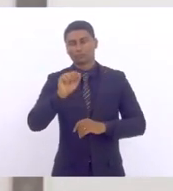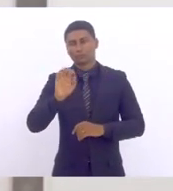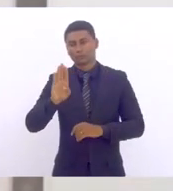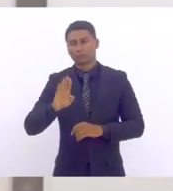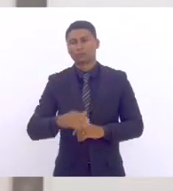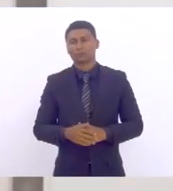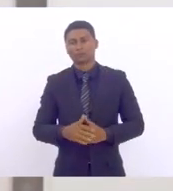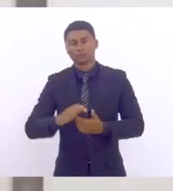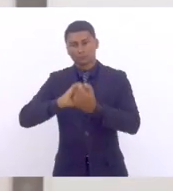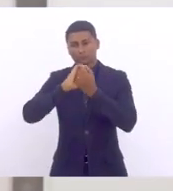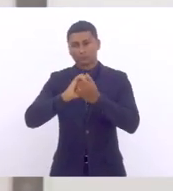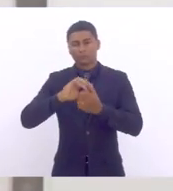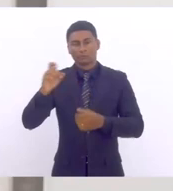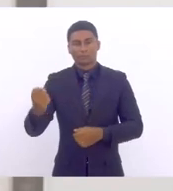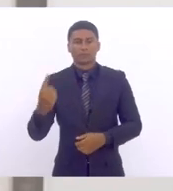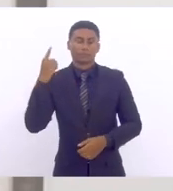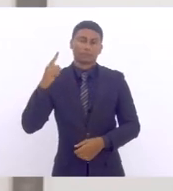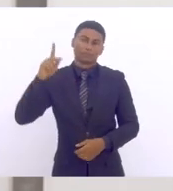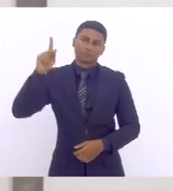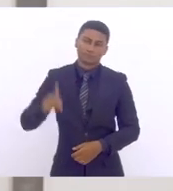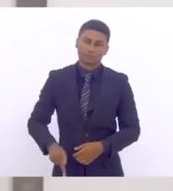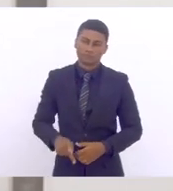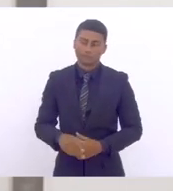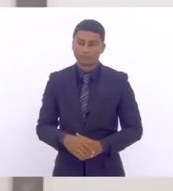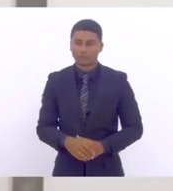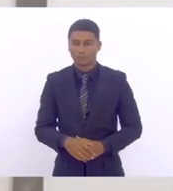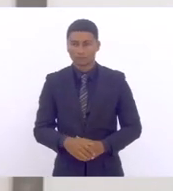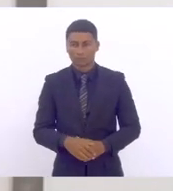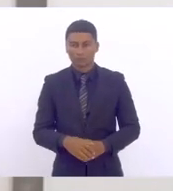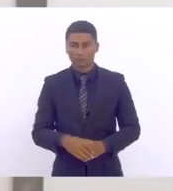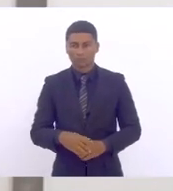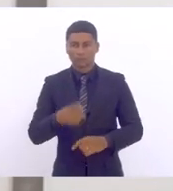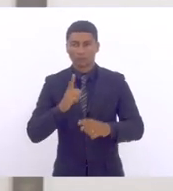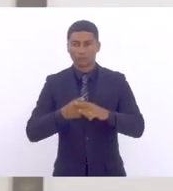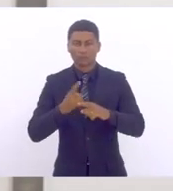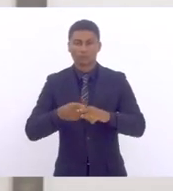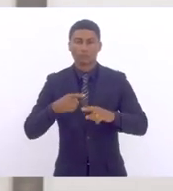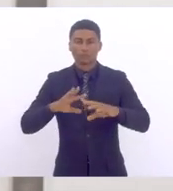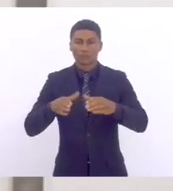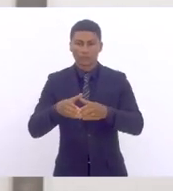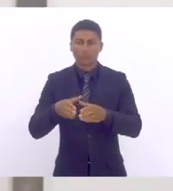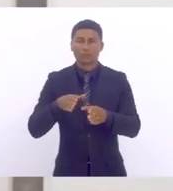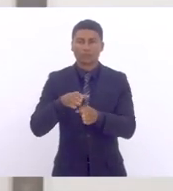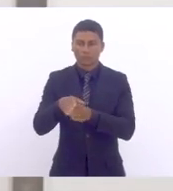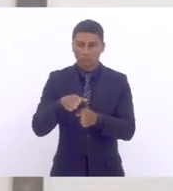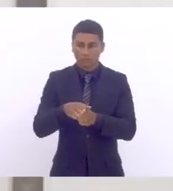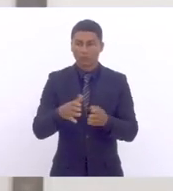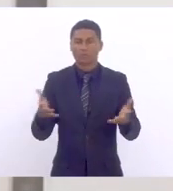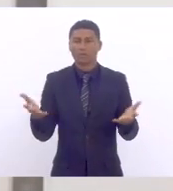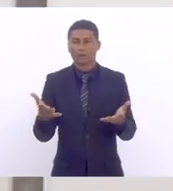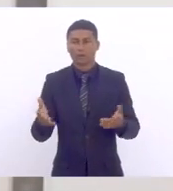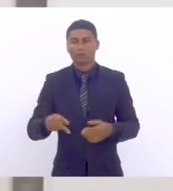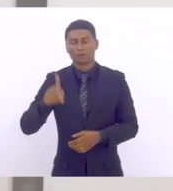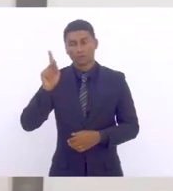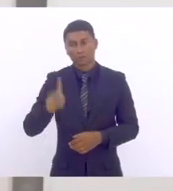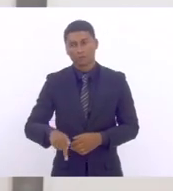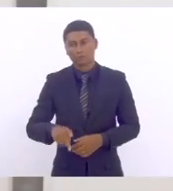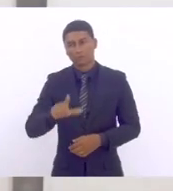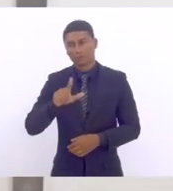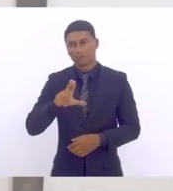Cumprimento também meu ex-presidente, Adida Muz. Falo isso porque sou conselheiro da ordem na gestão atual do presidente Luciano